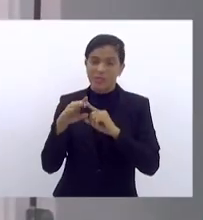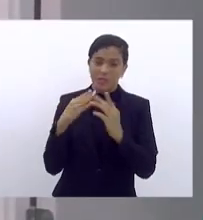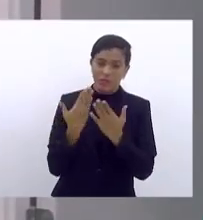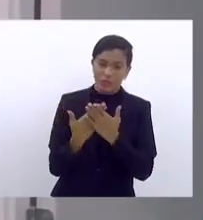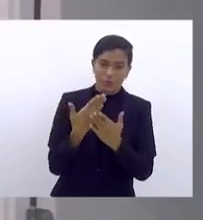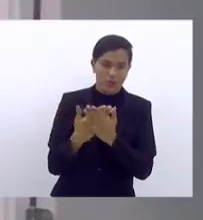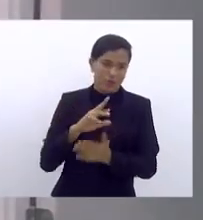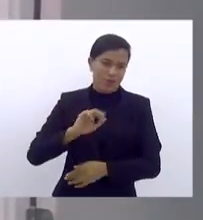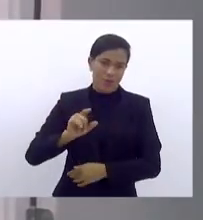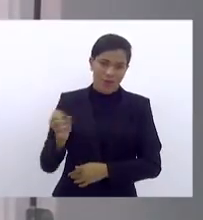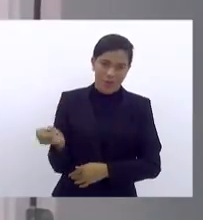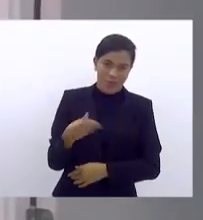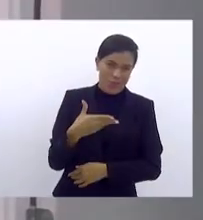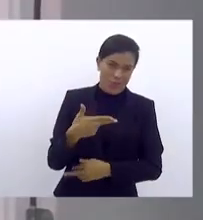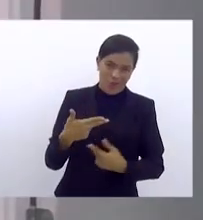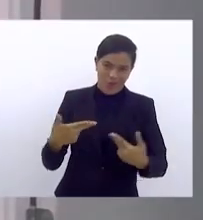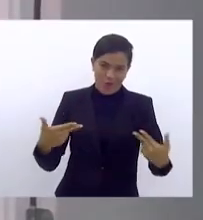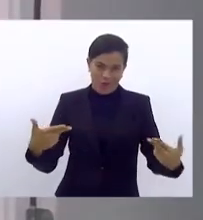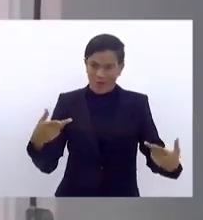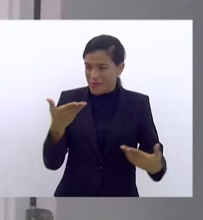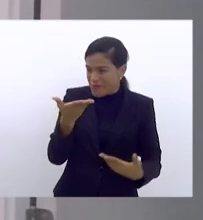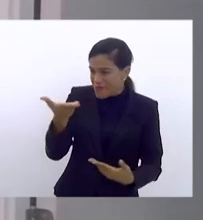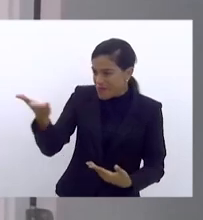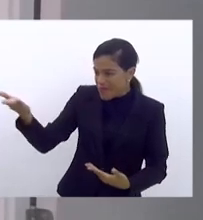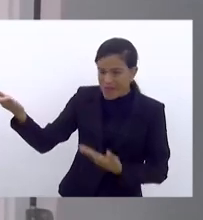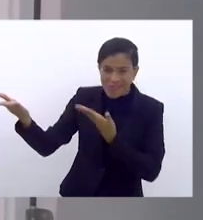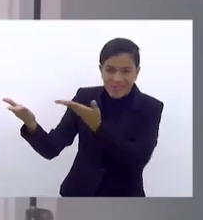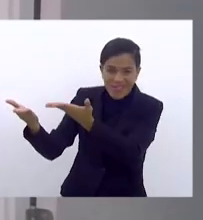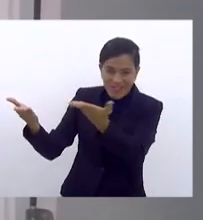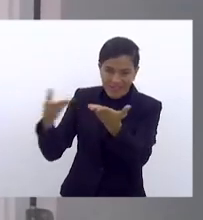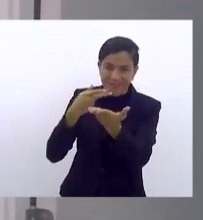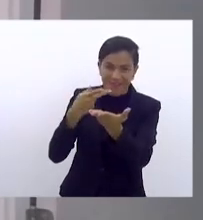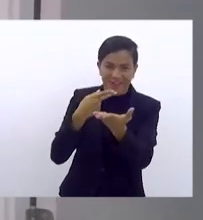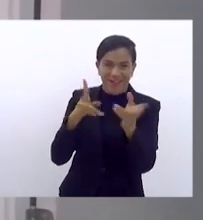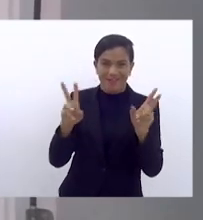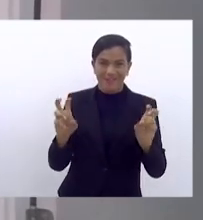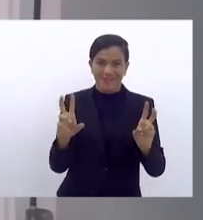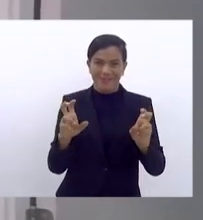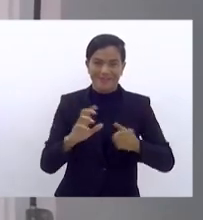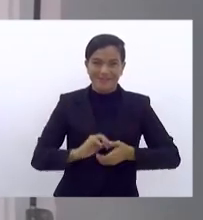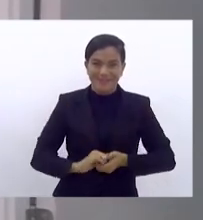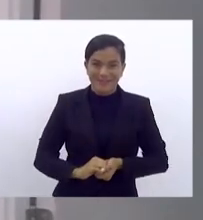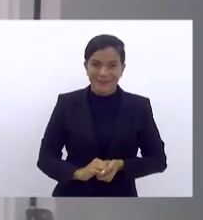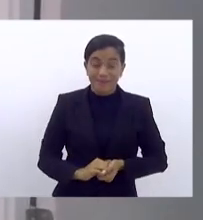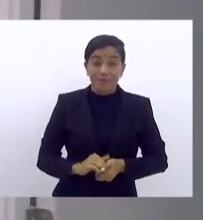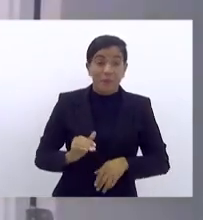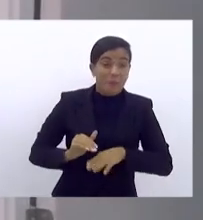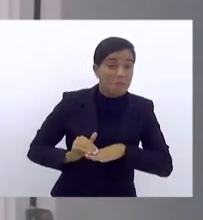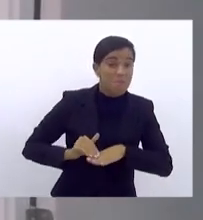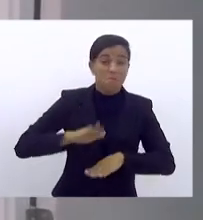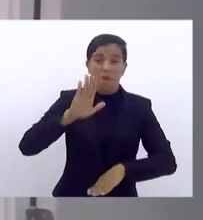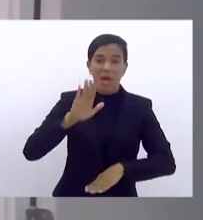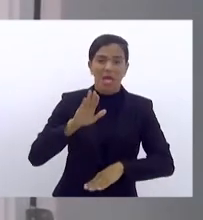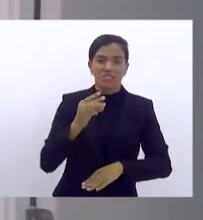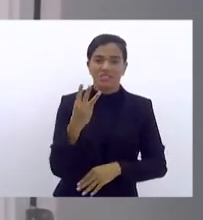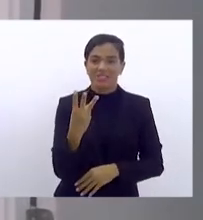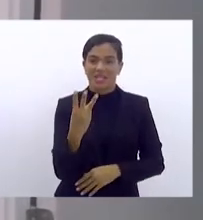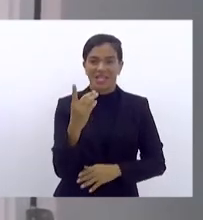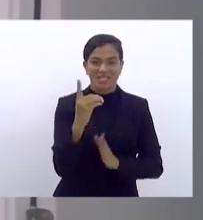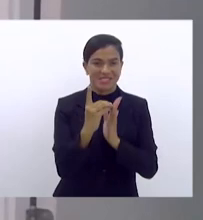não é novo todos vocês falaram sobre isso há mais de três décadas